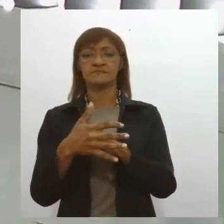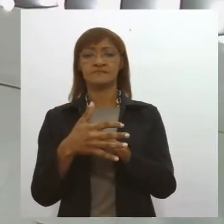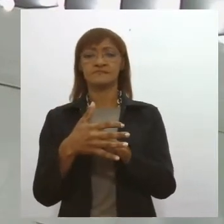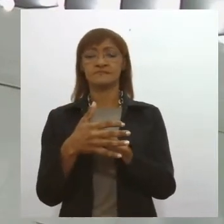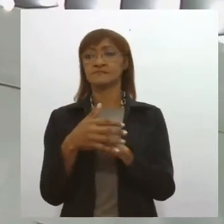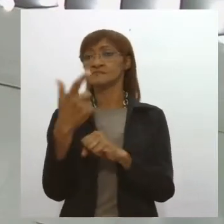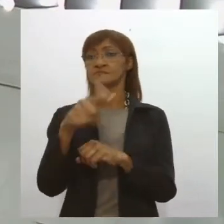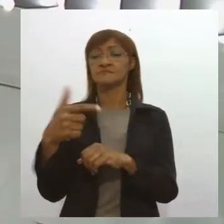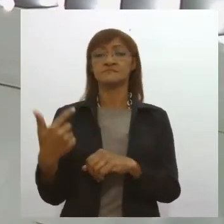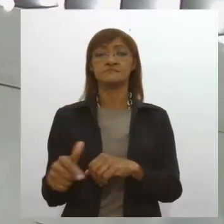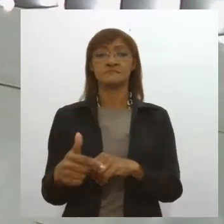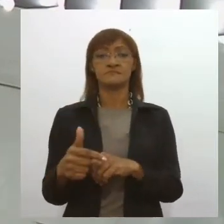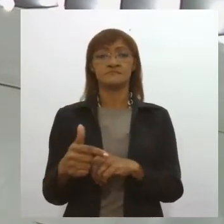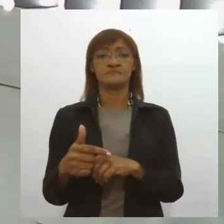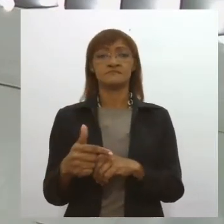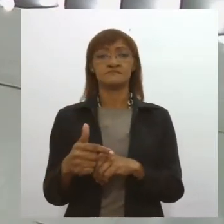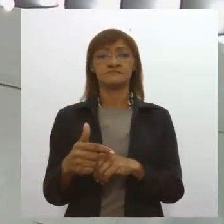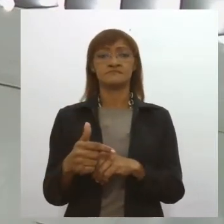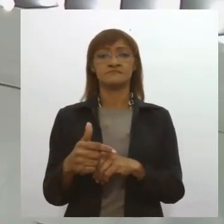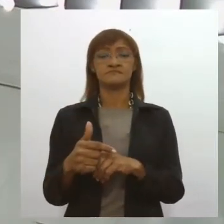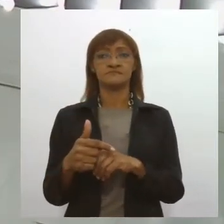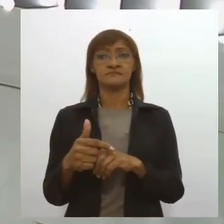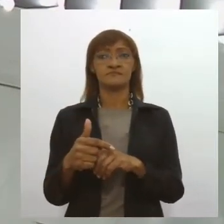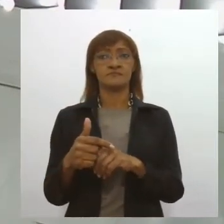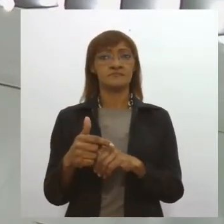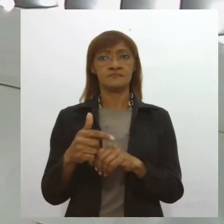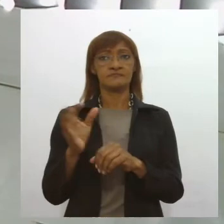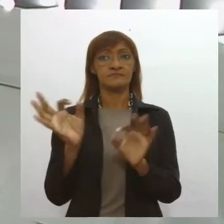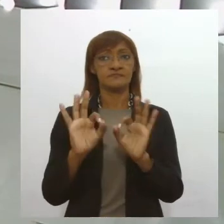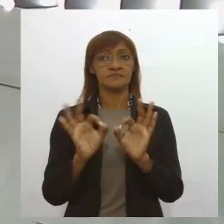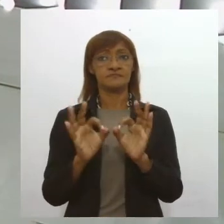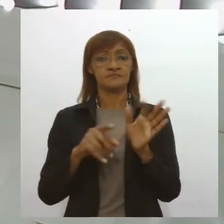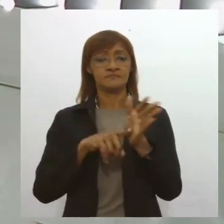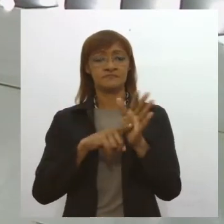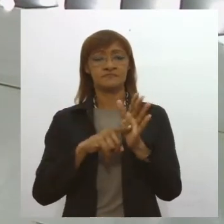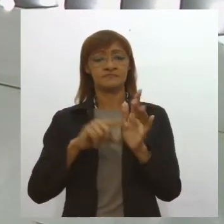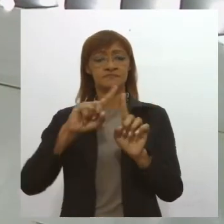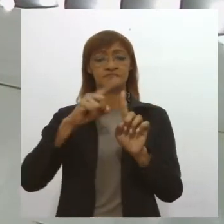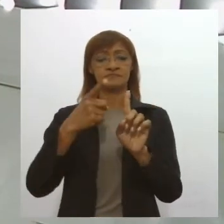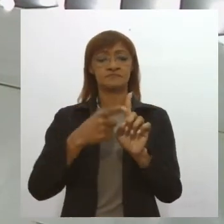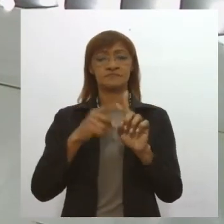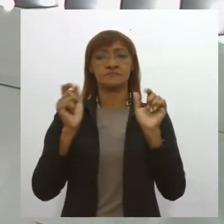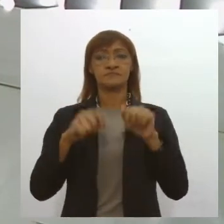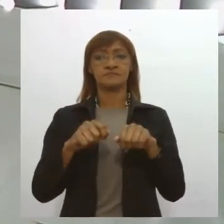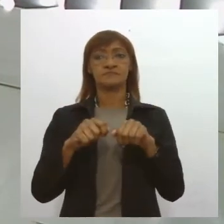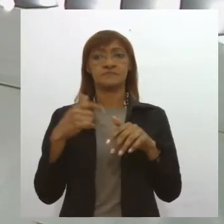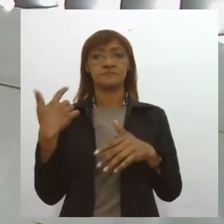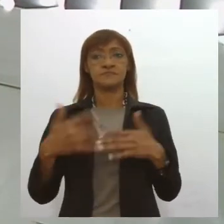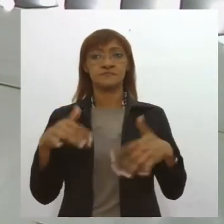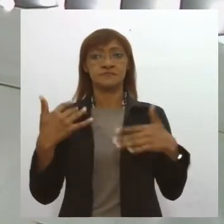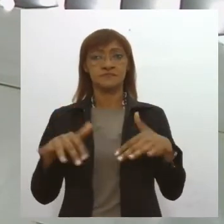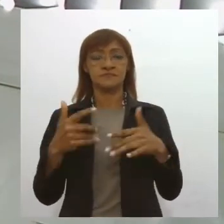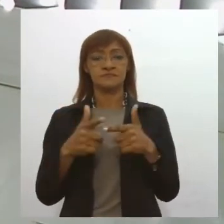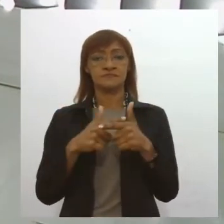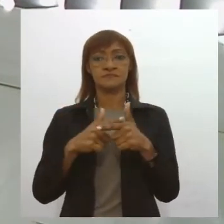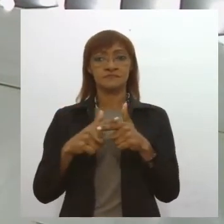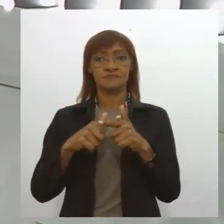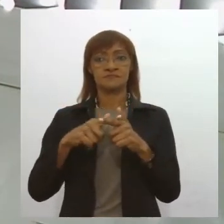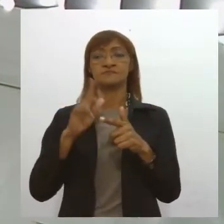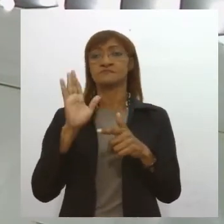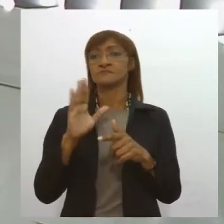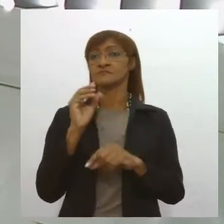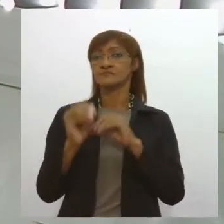encontradas evidências de que grávidas tenham maior risco de desenvolver complicações graves da Covid-19.